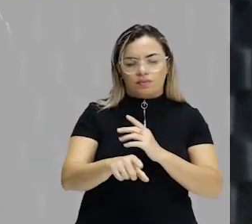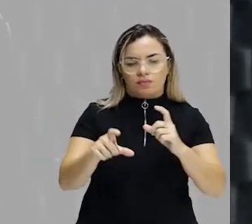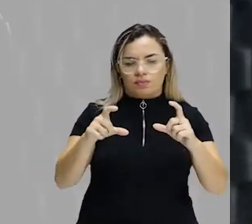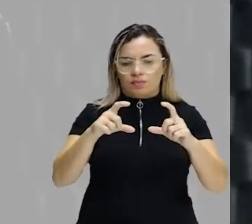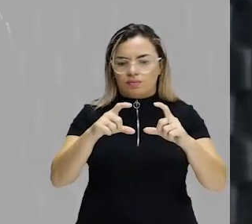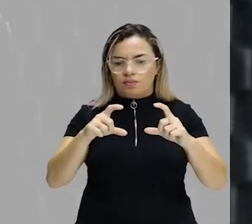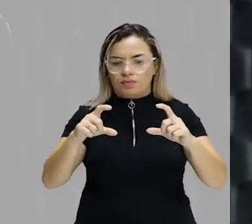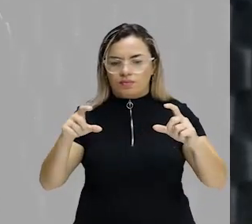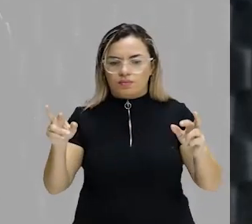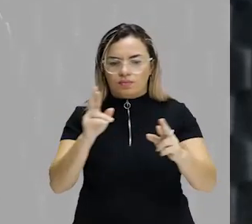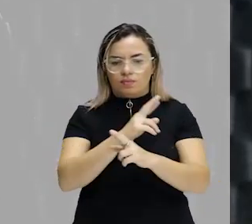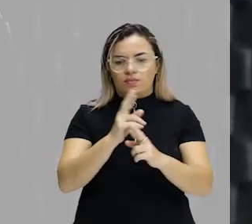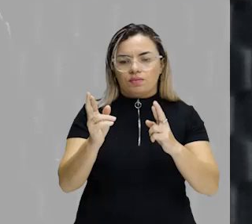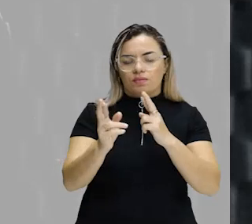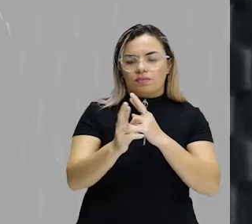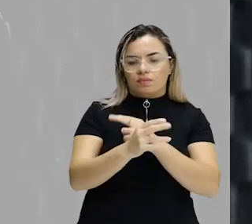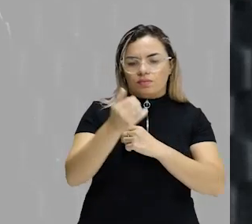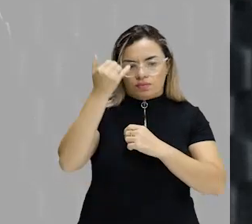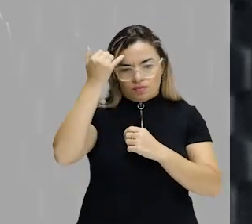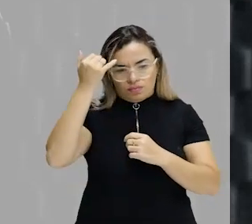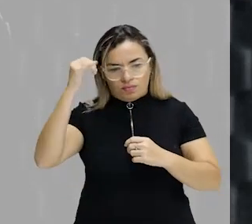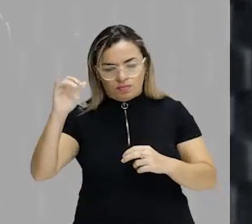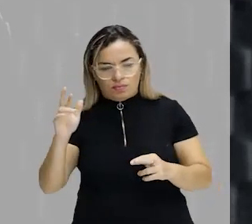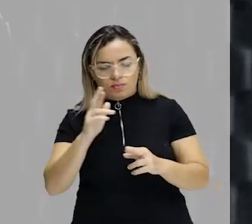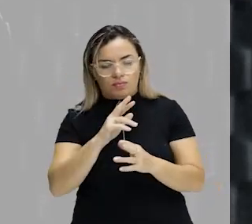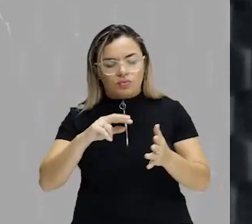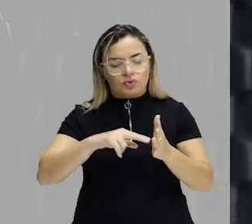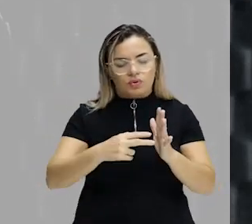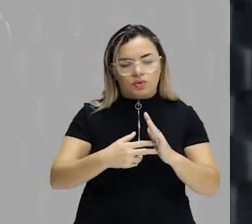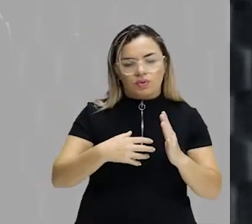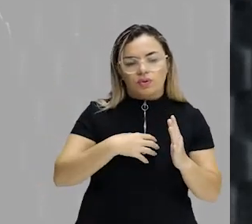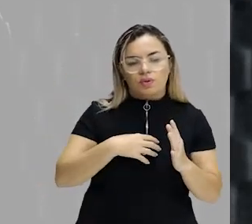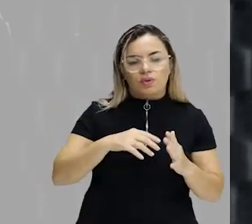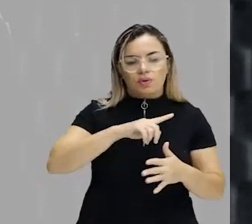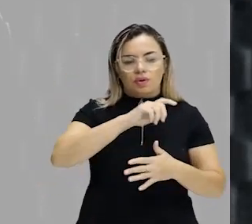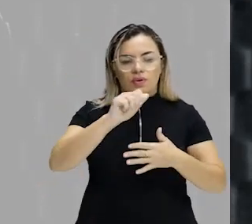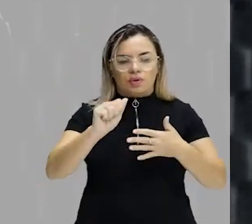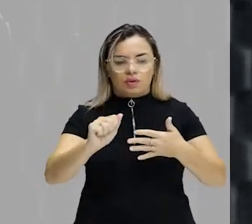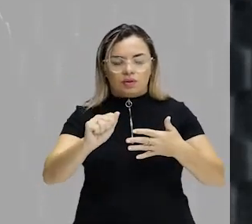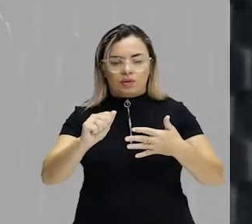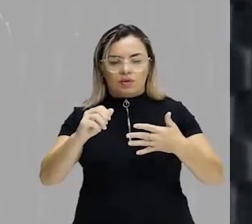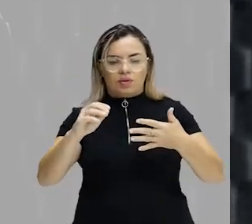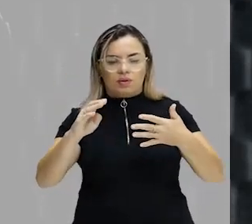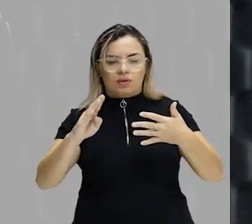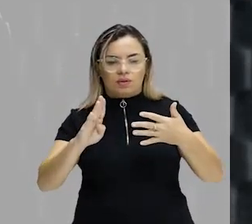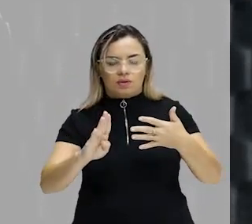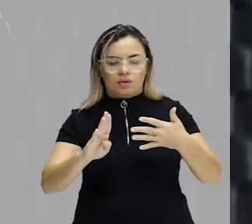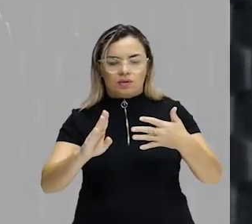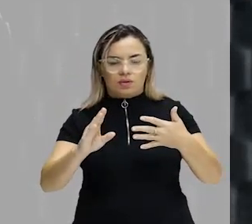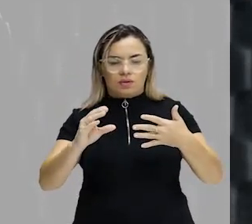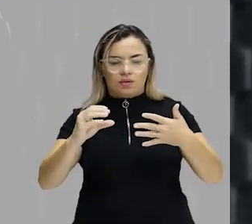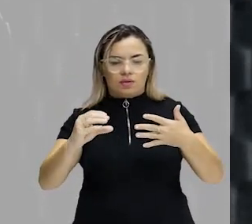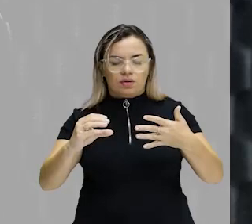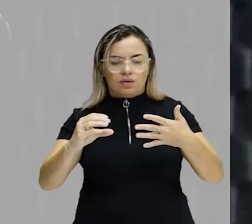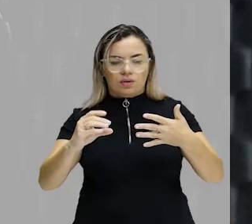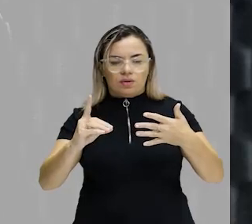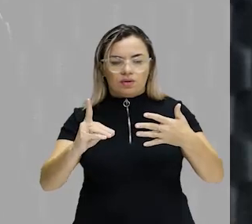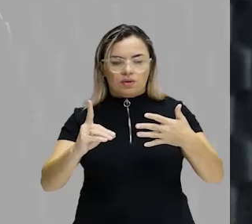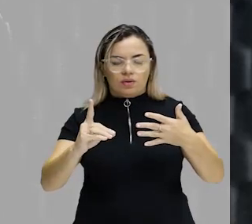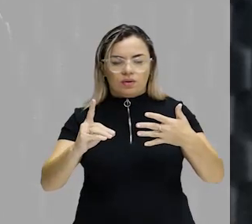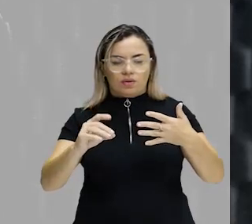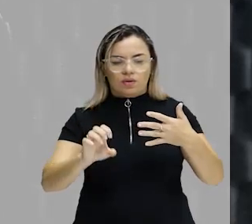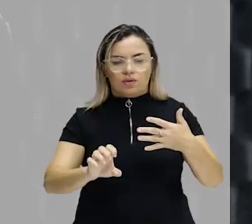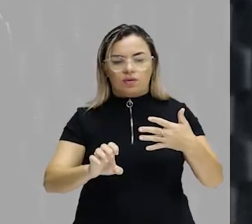verbo estabelecem entre si as ideias relacionadas. É de oposição, é de comparação, é de alternância, finalidade